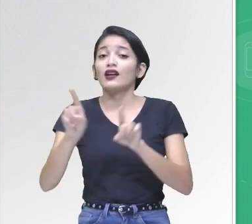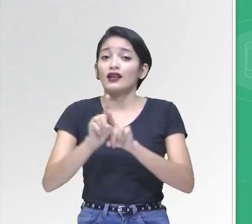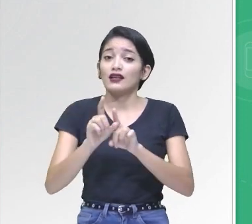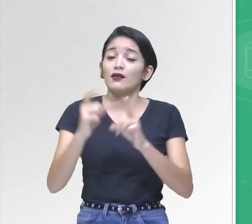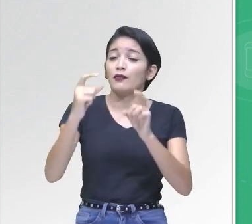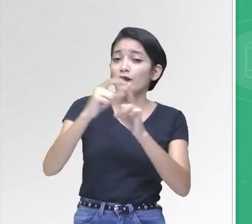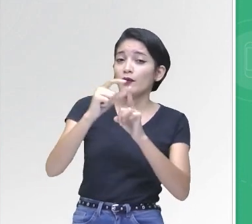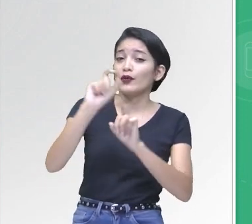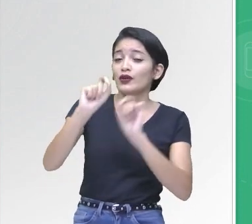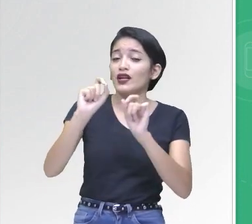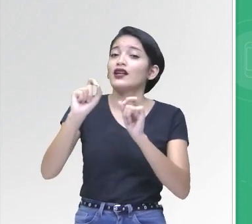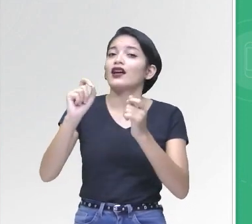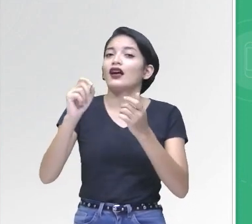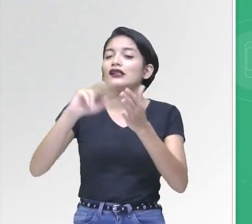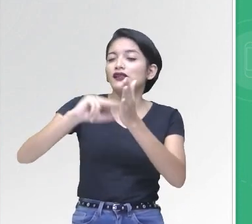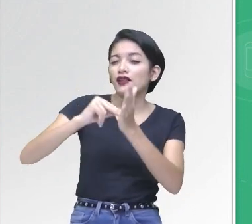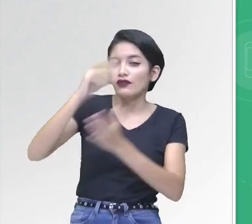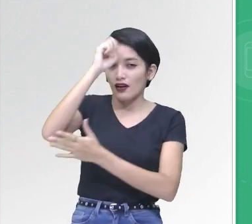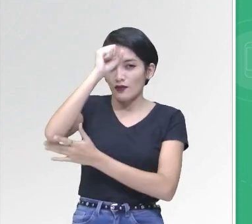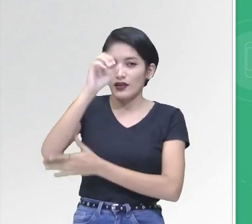Tchan, tchan, tchan, tchan. Legal, né?